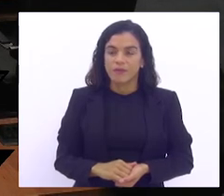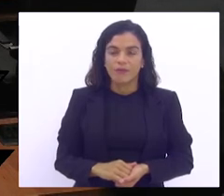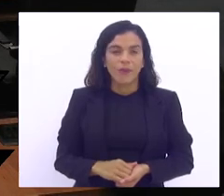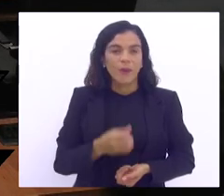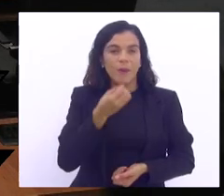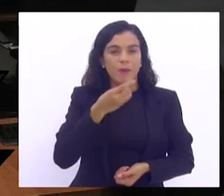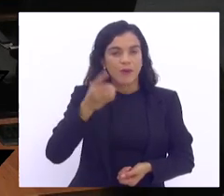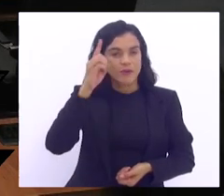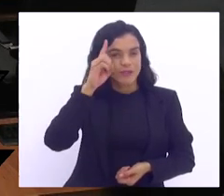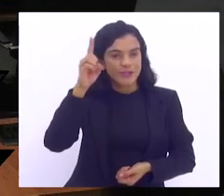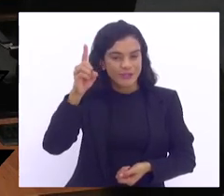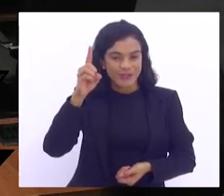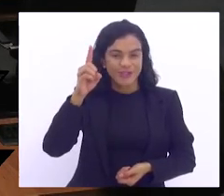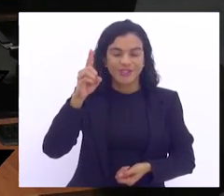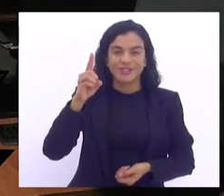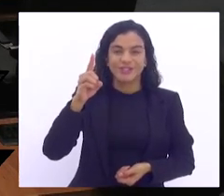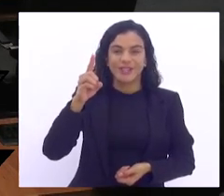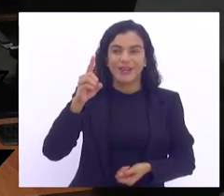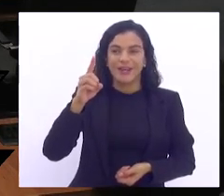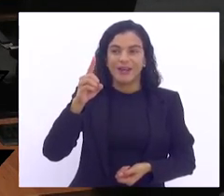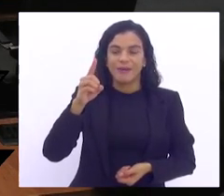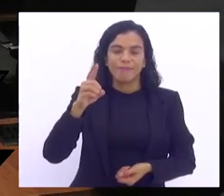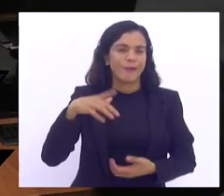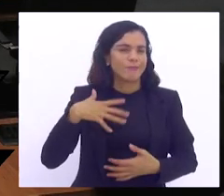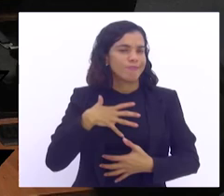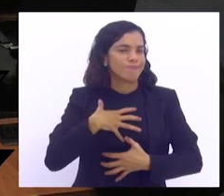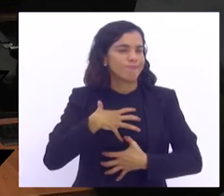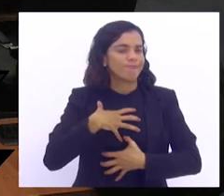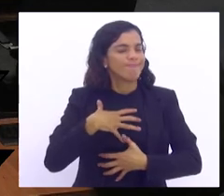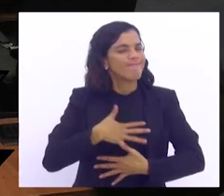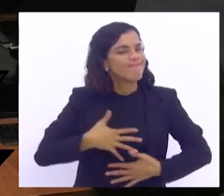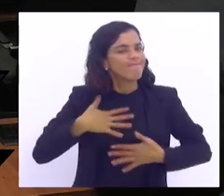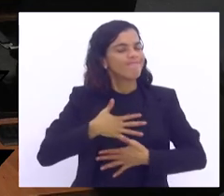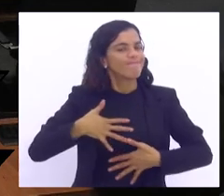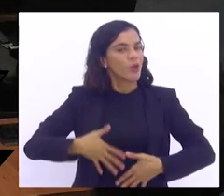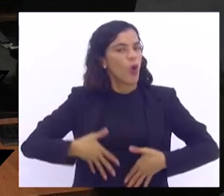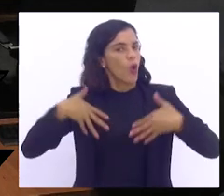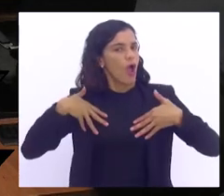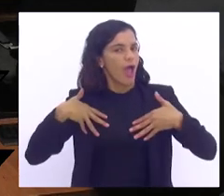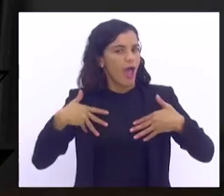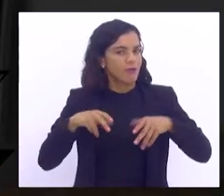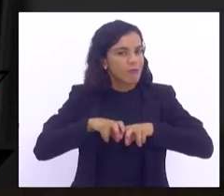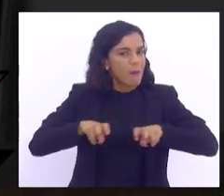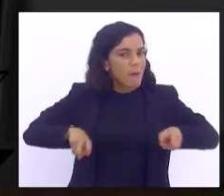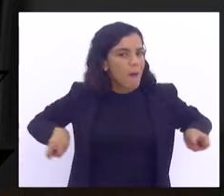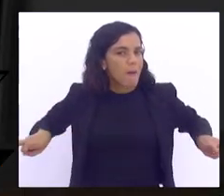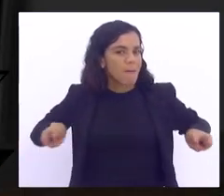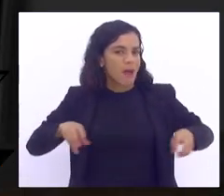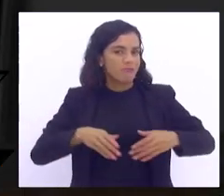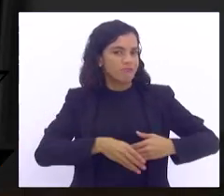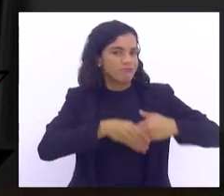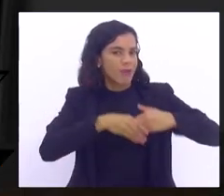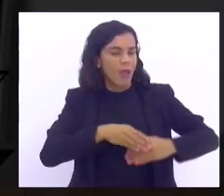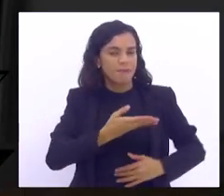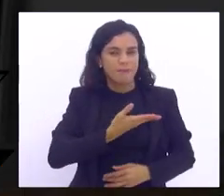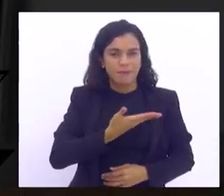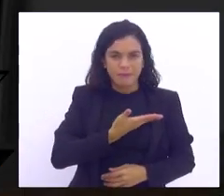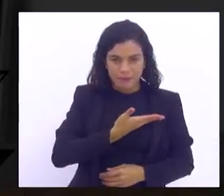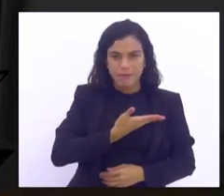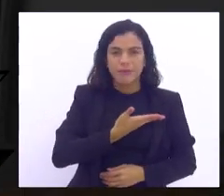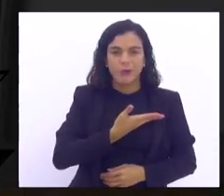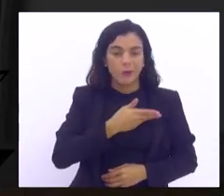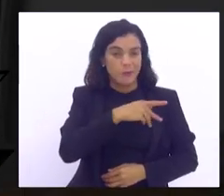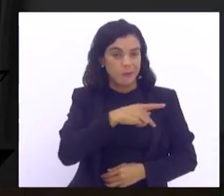Bom dia a todos. Eu estou muito honrado de fazer parte desta mesa. Eu queria saudar meu querido amigo, colega